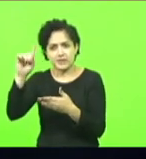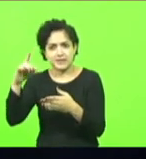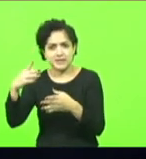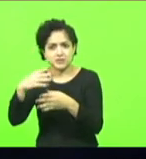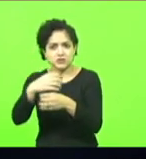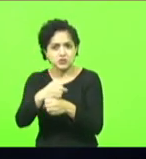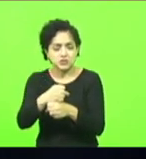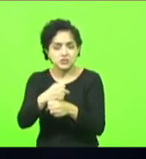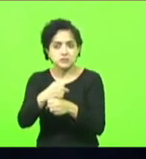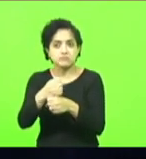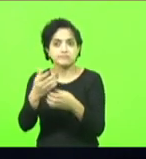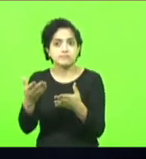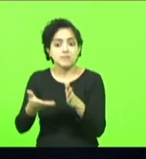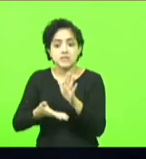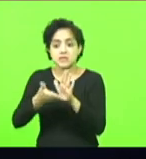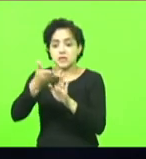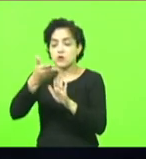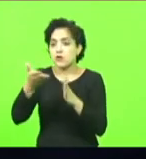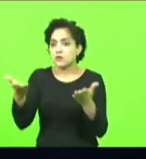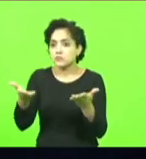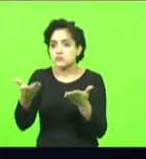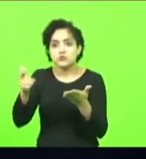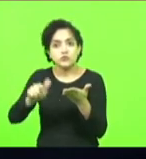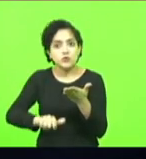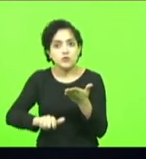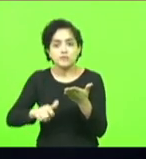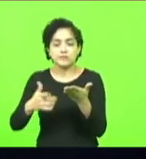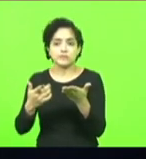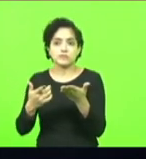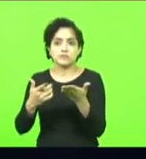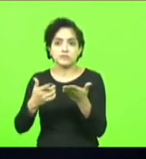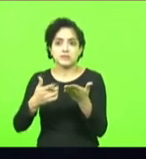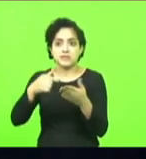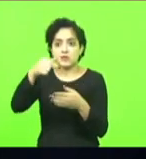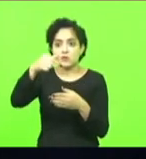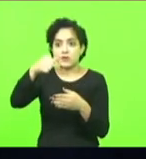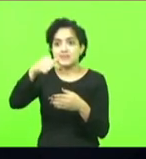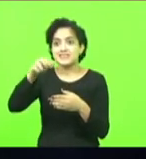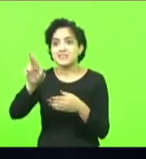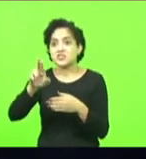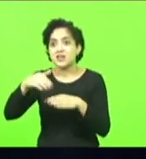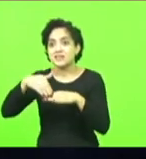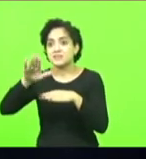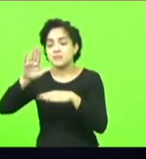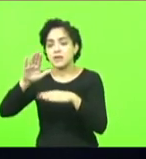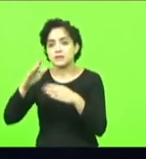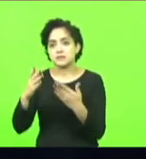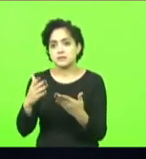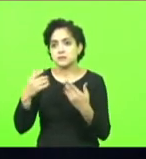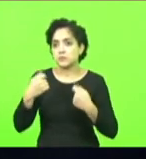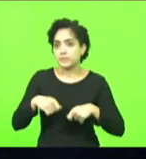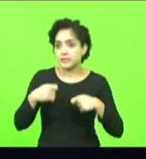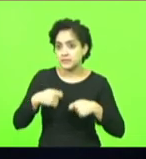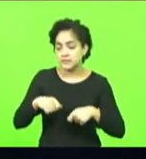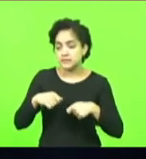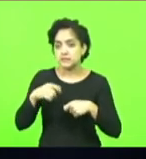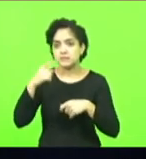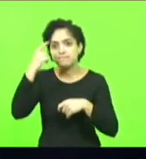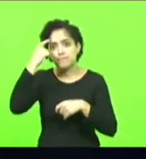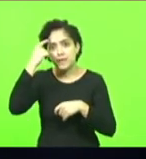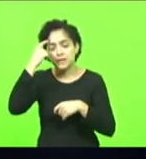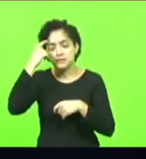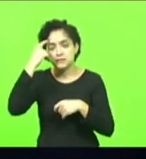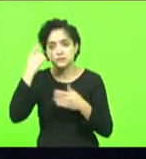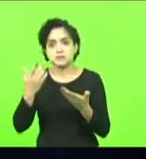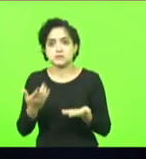valor que aumentou agora de novo. Tem lugar que passou de R$ 7,00. Então, nós precisamos que coloque a mão na